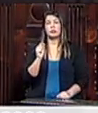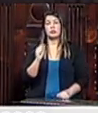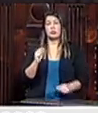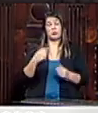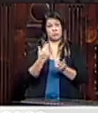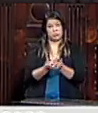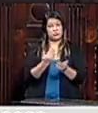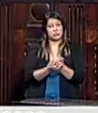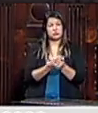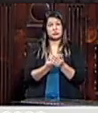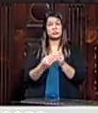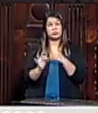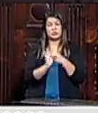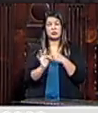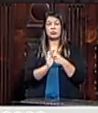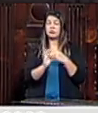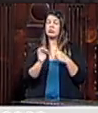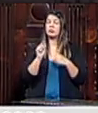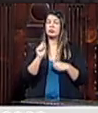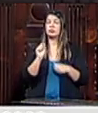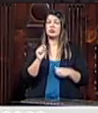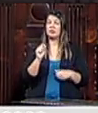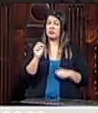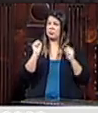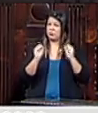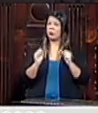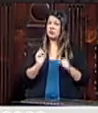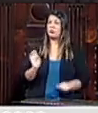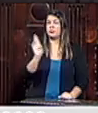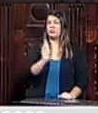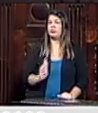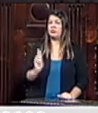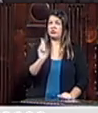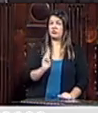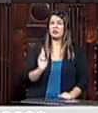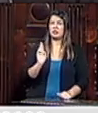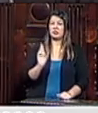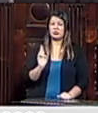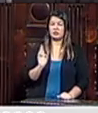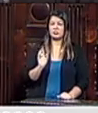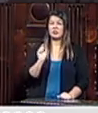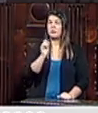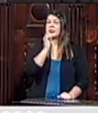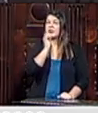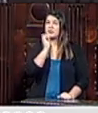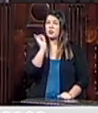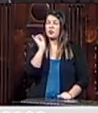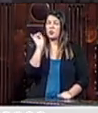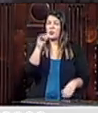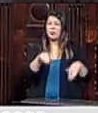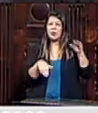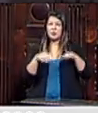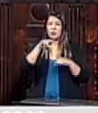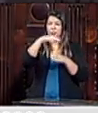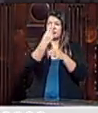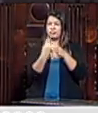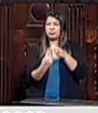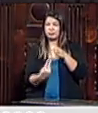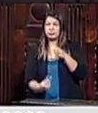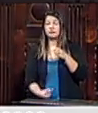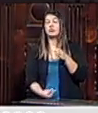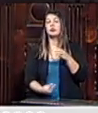recifes artificiais, que possam ser utilizados, por exemplo, para a questão do mergulho de turismo, que